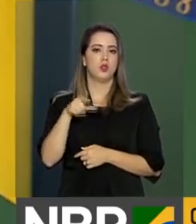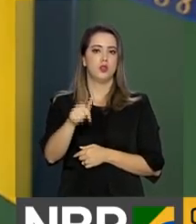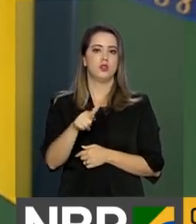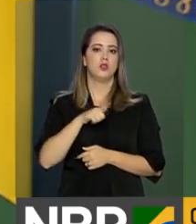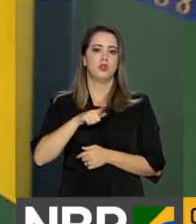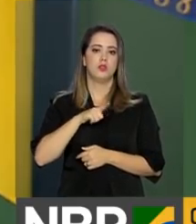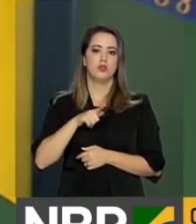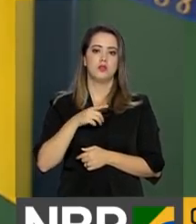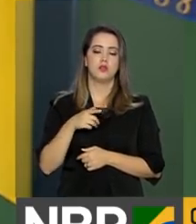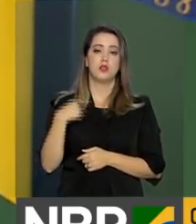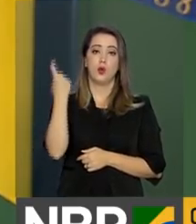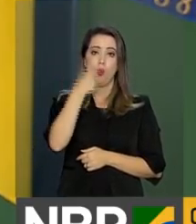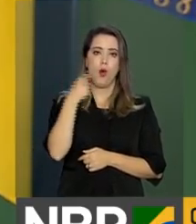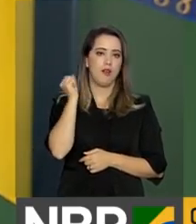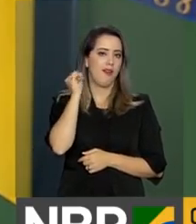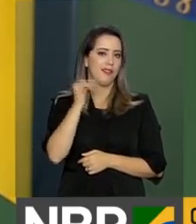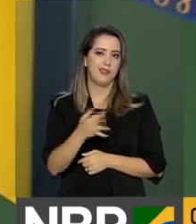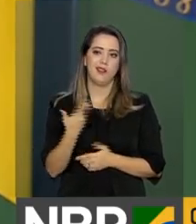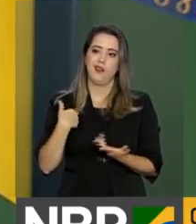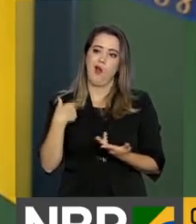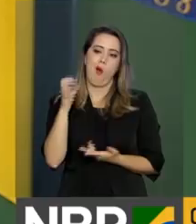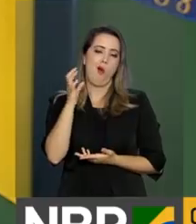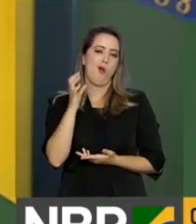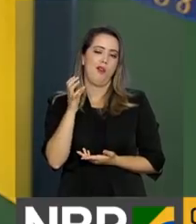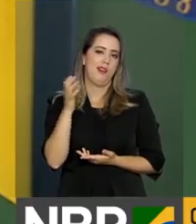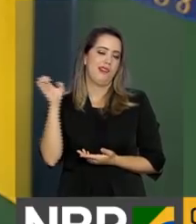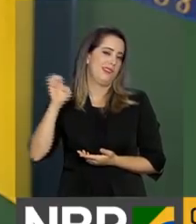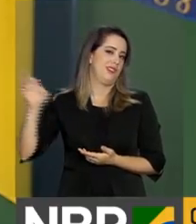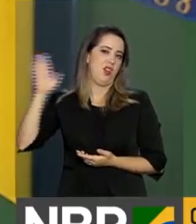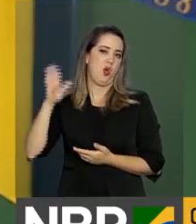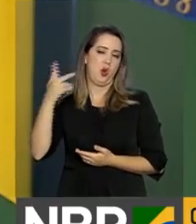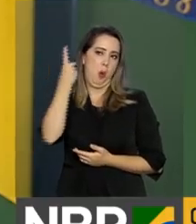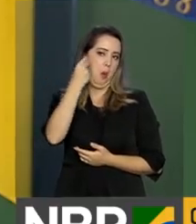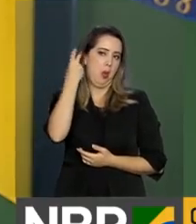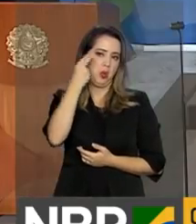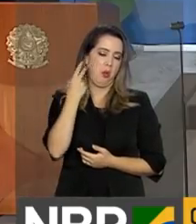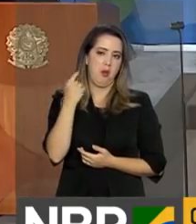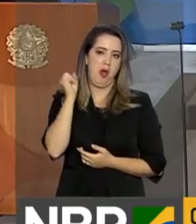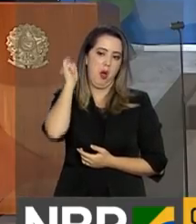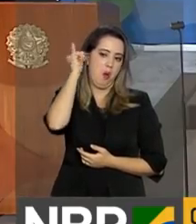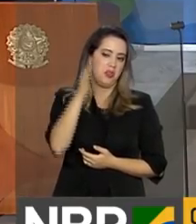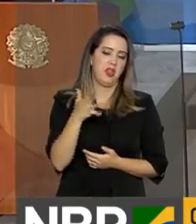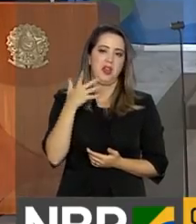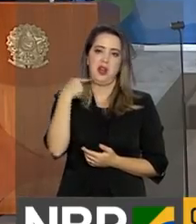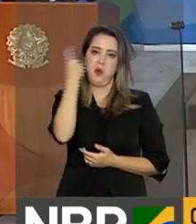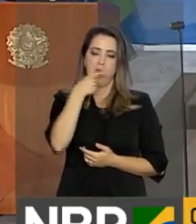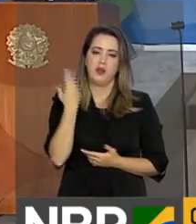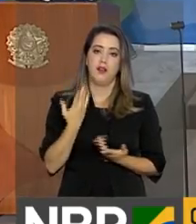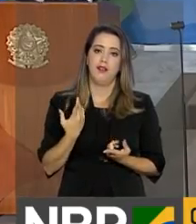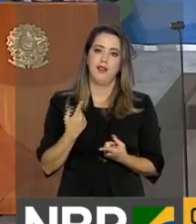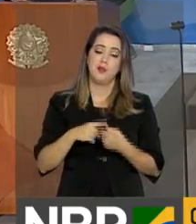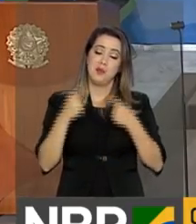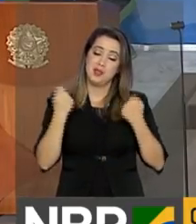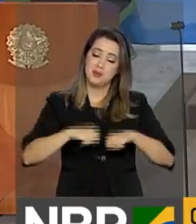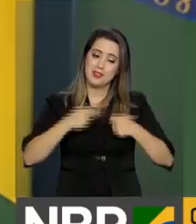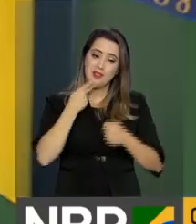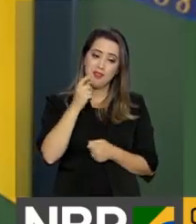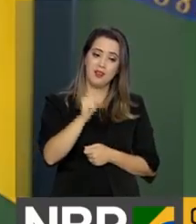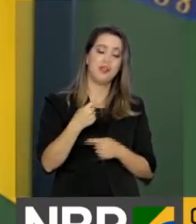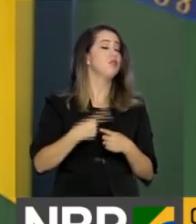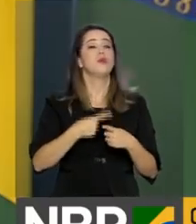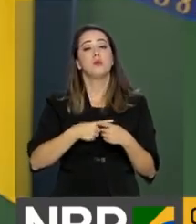têm ensino em tempo integral. Então não será novidade, digamos assim. Mesmo assim, eu mencionei, porque para revelar que o